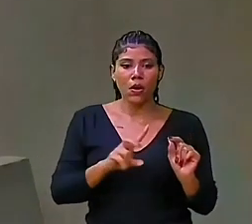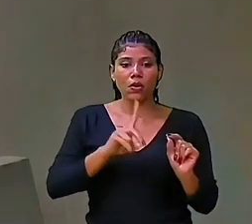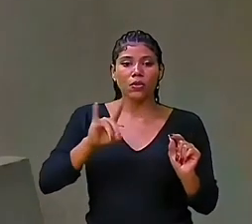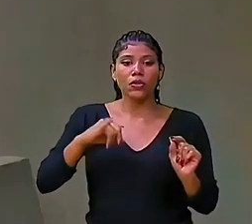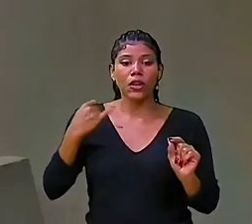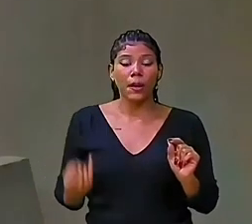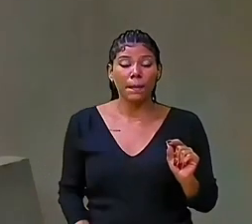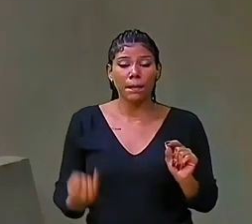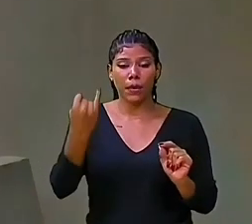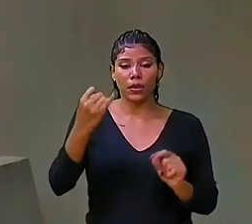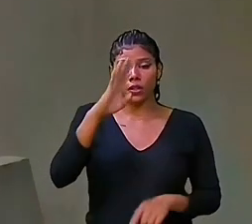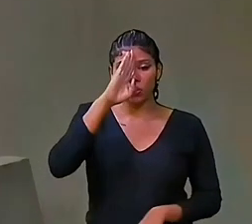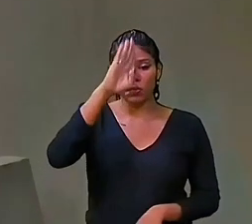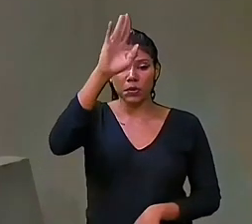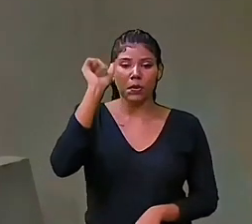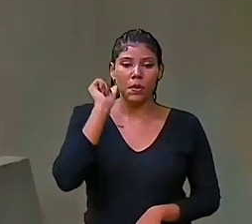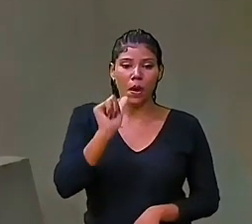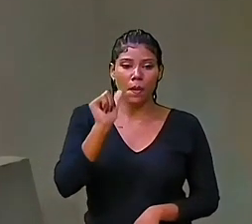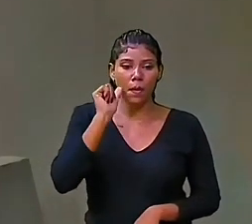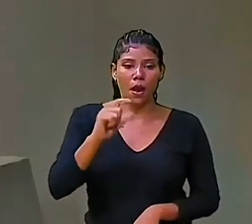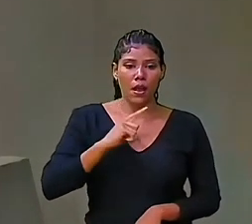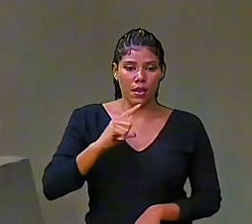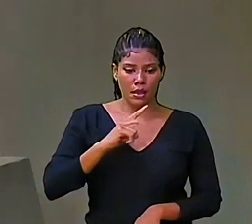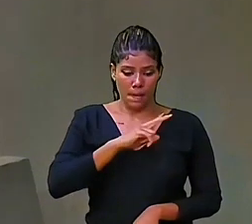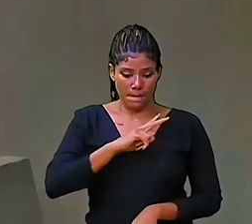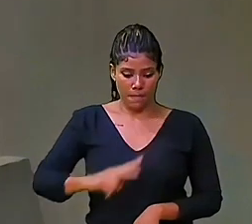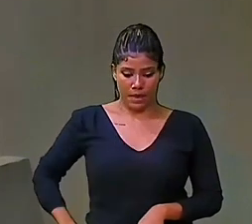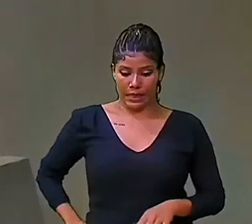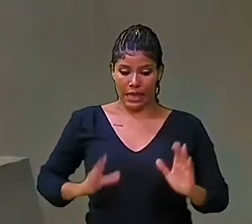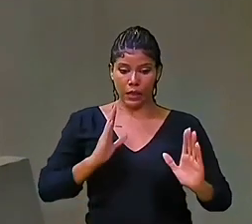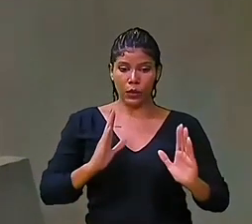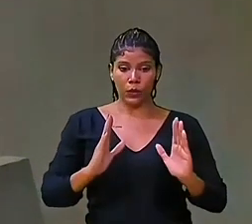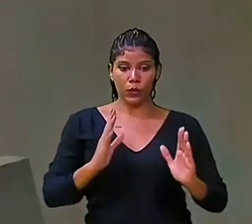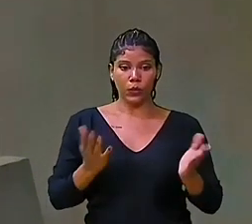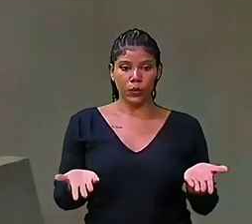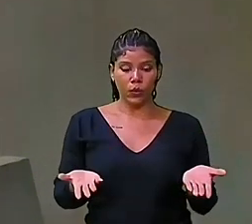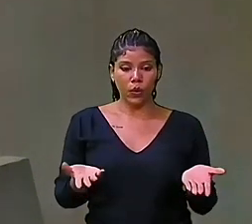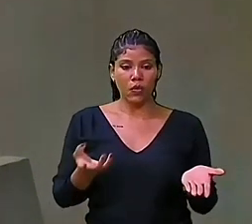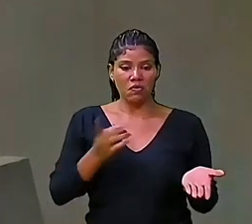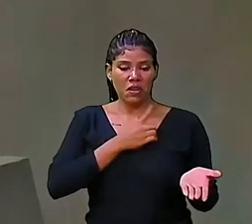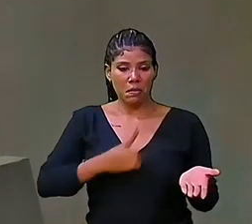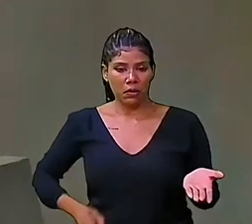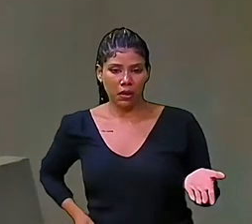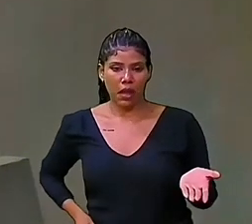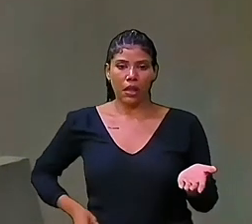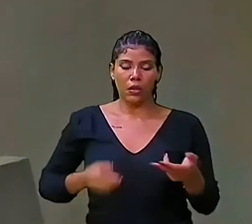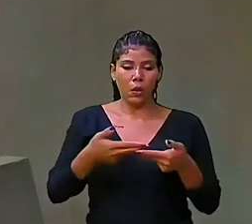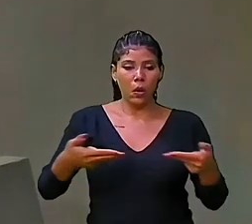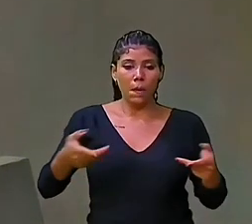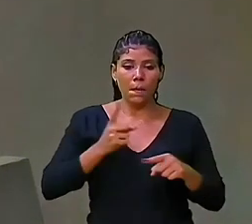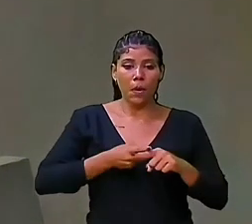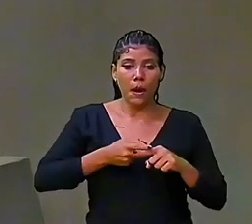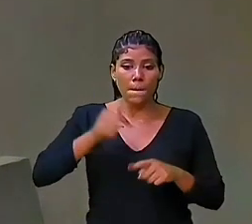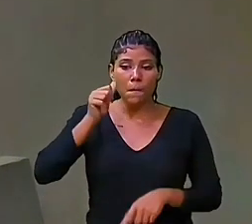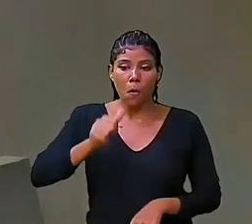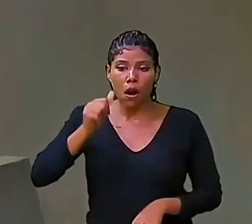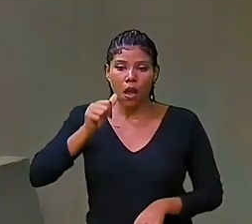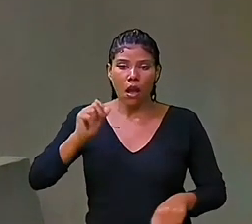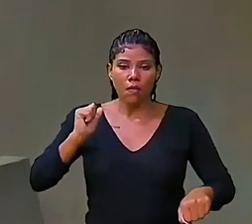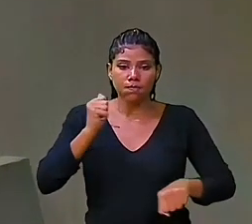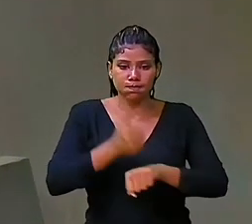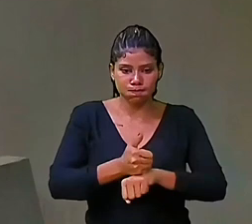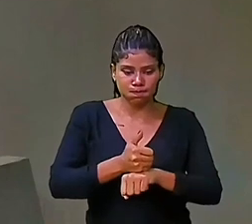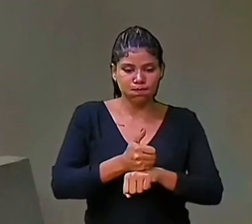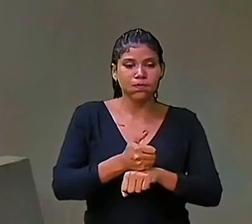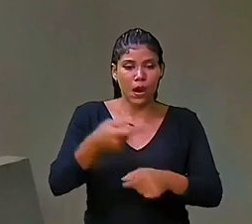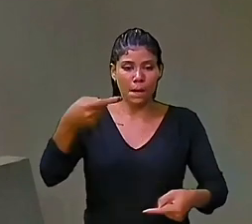em especial para as mulheres que cumprem mandato público. Para lembrar a este país como é difícil uma mulher cumprir um mandato